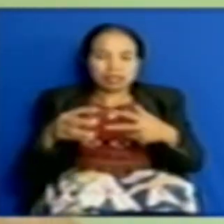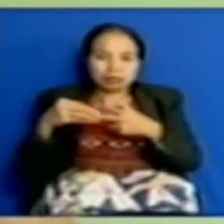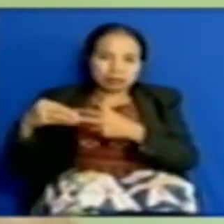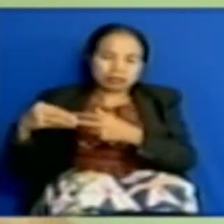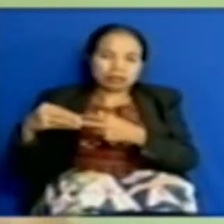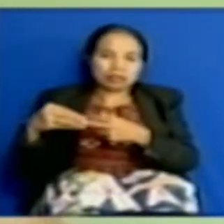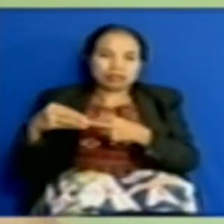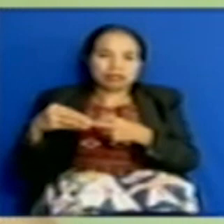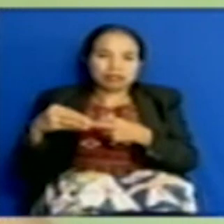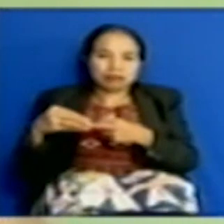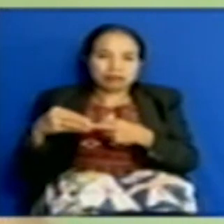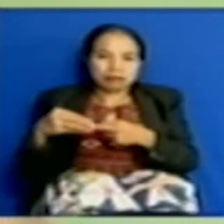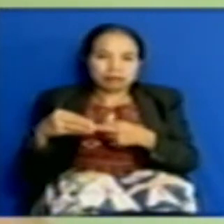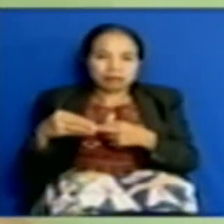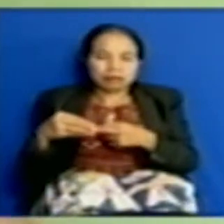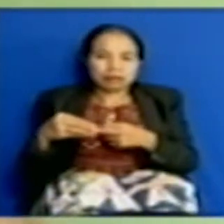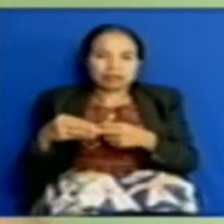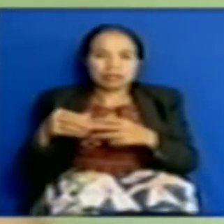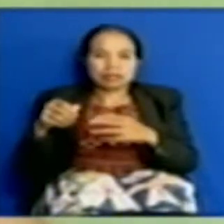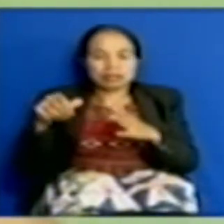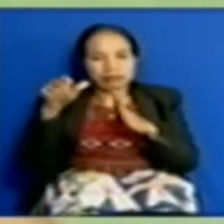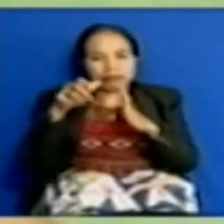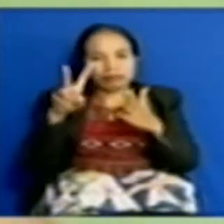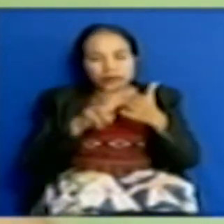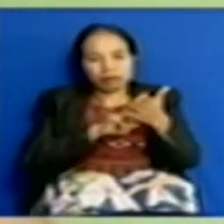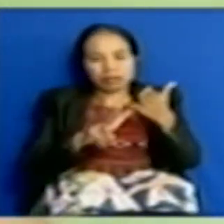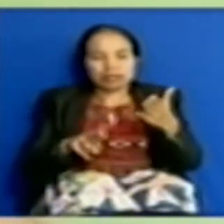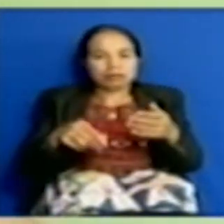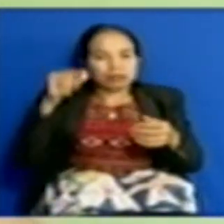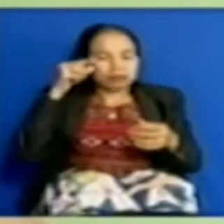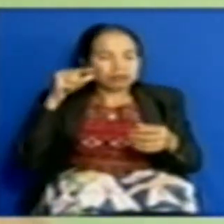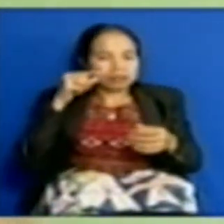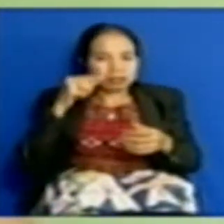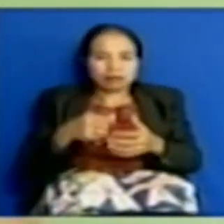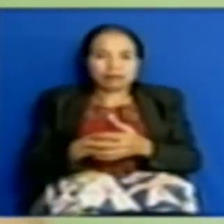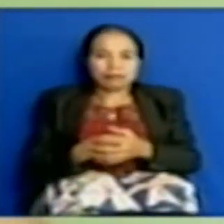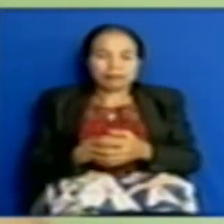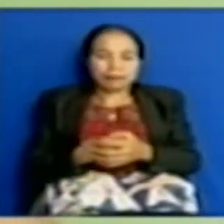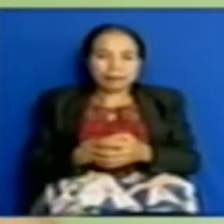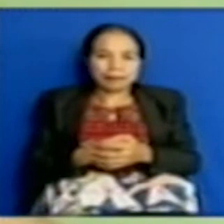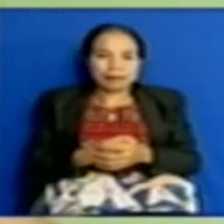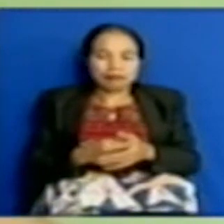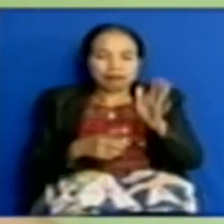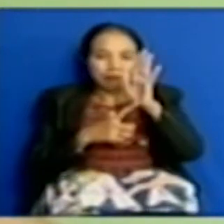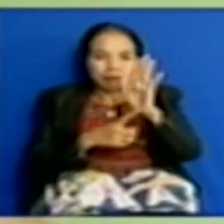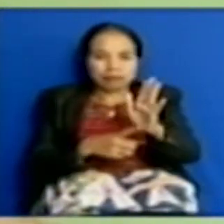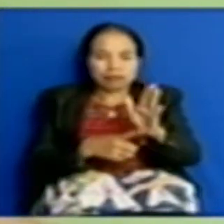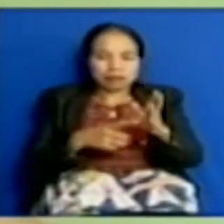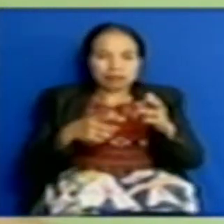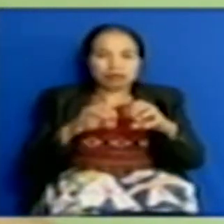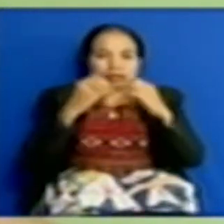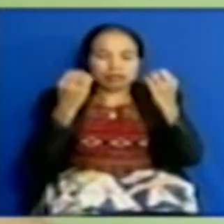crime de violência baseada. A formação de Nissan Life Ski, nós microempresa. Representante Foco